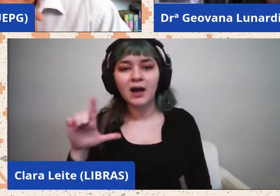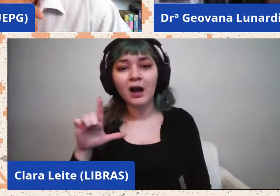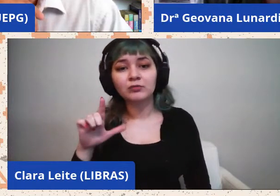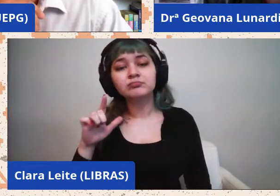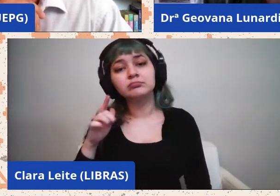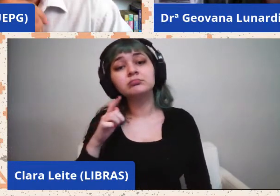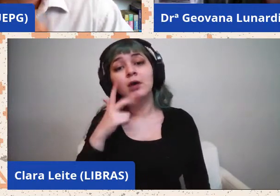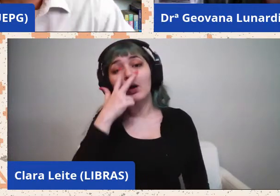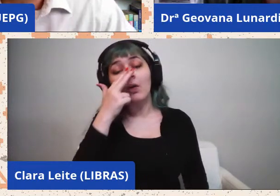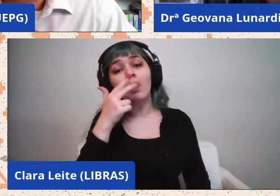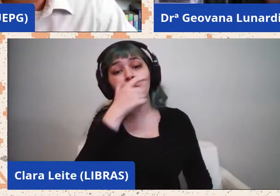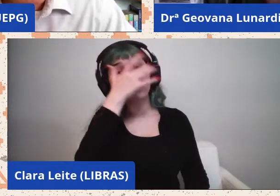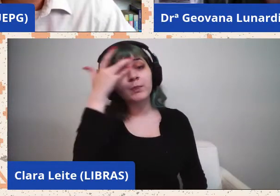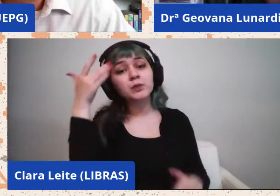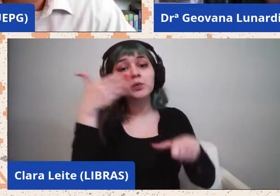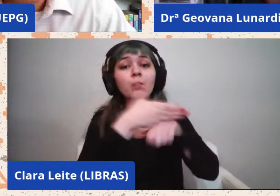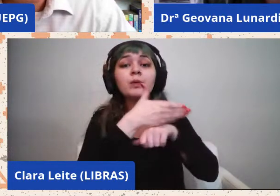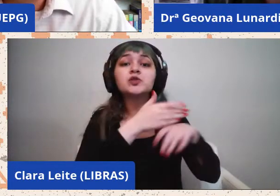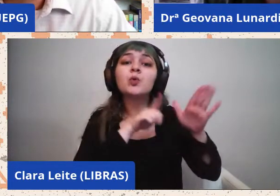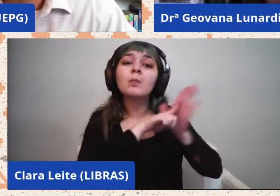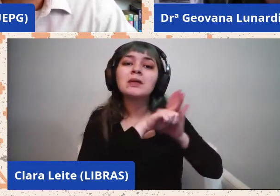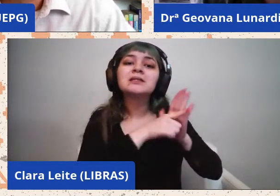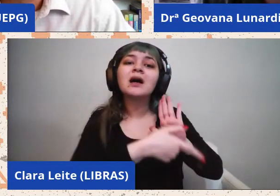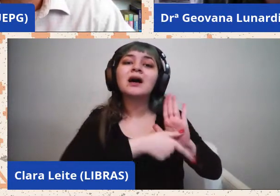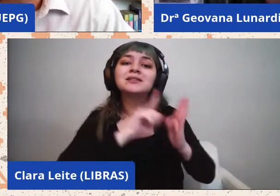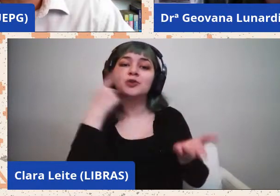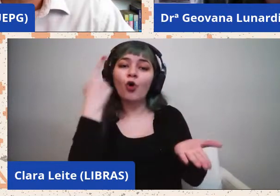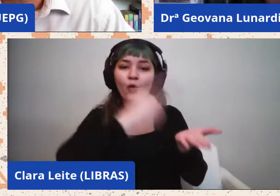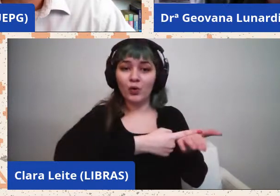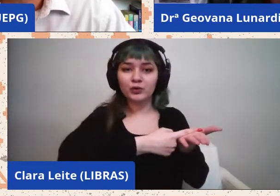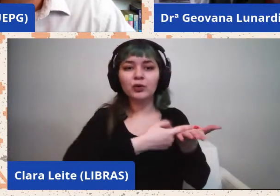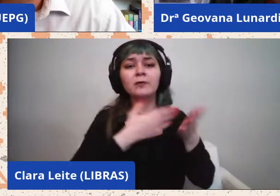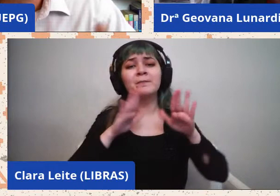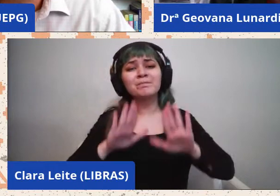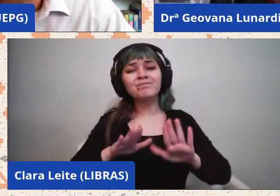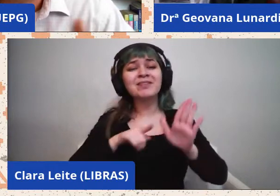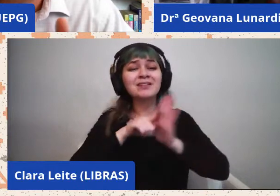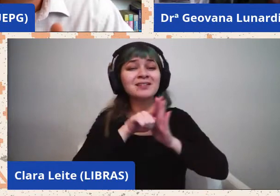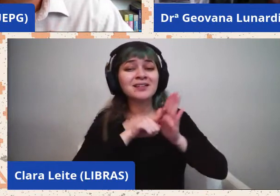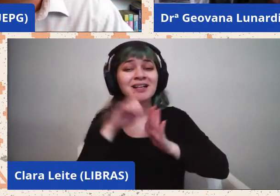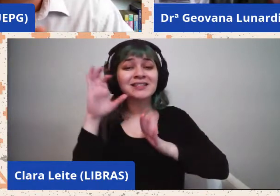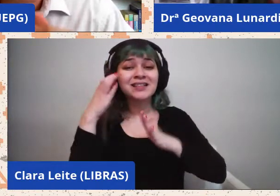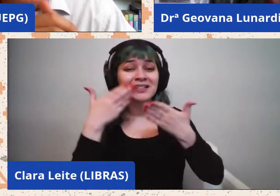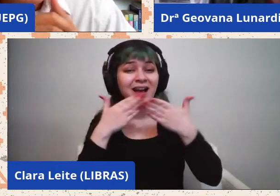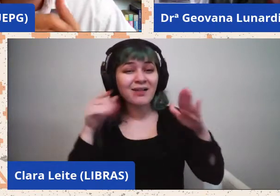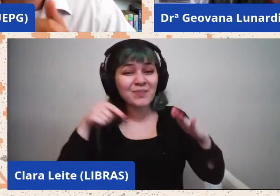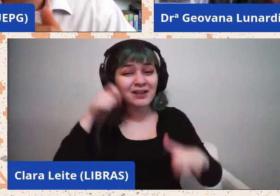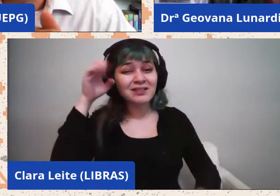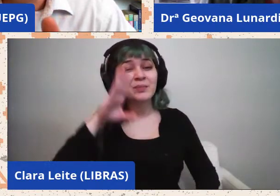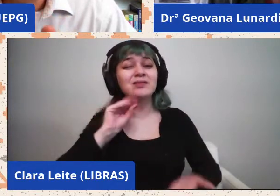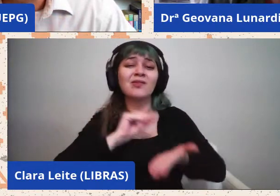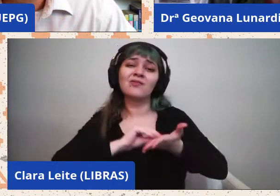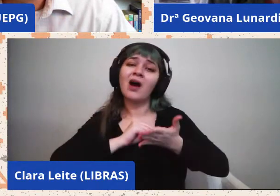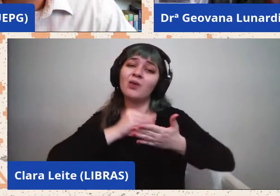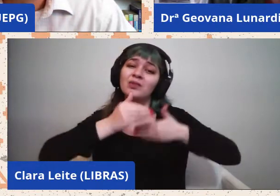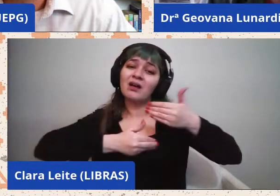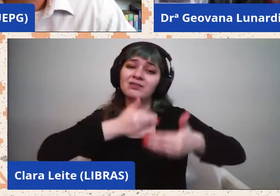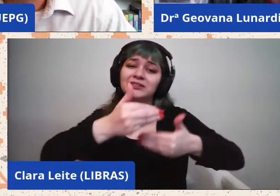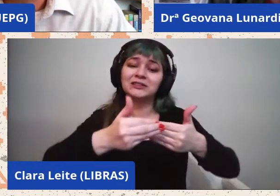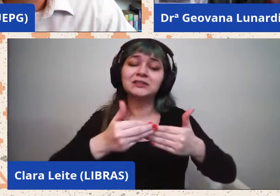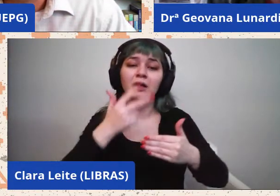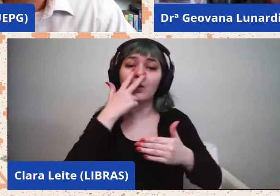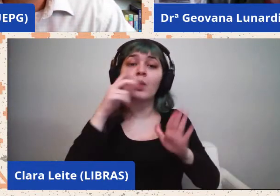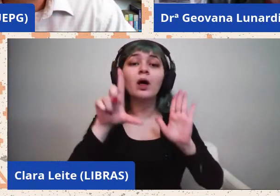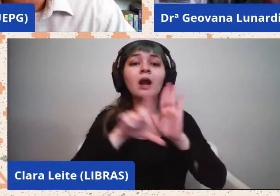eu acho que essa questão da ciência aberta, ela ainda precisa, no Brasil, a gente tem que avançar muito, assim como a Lei